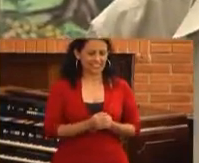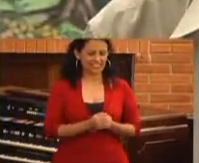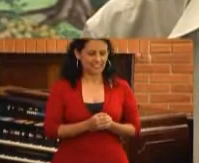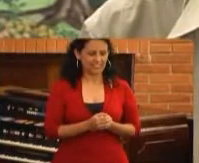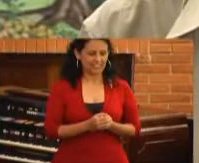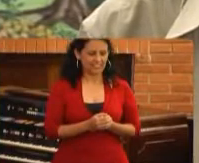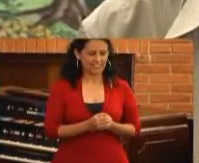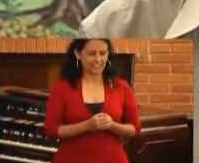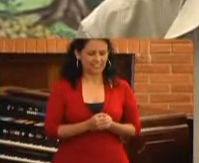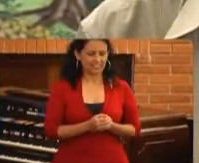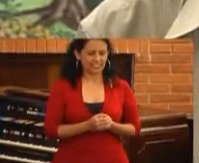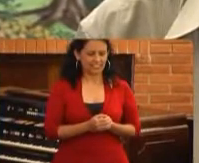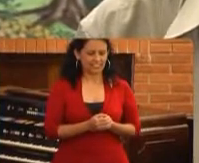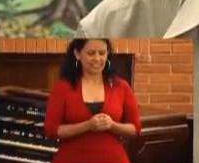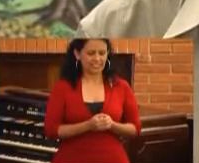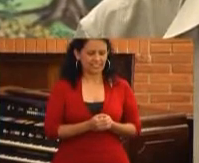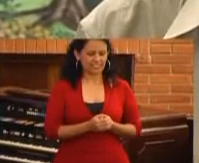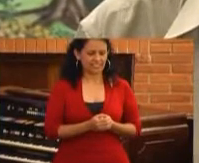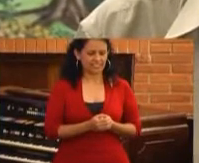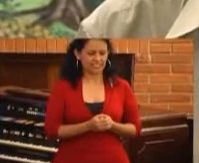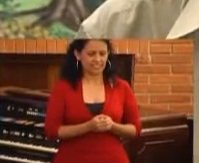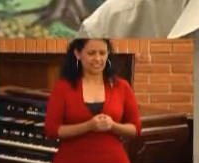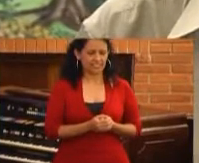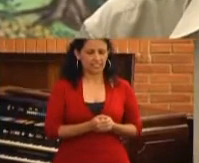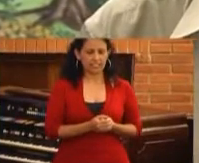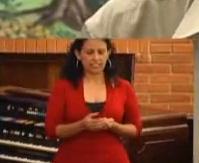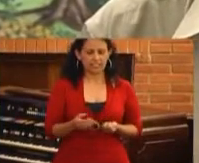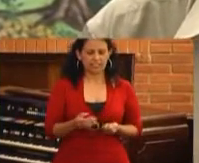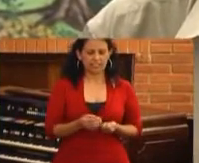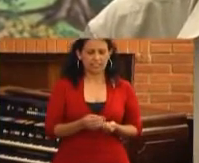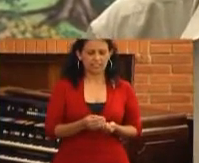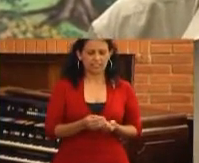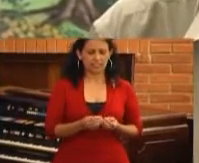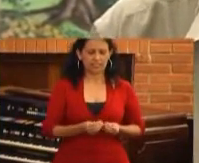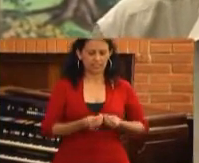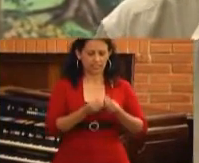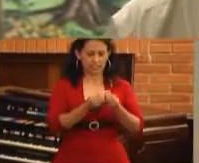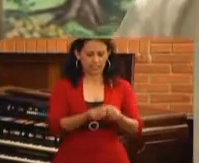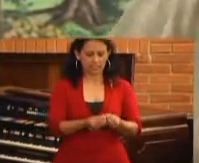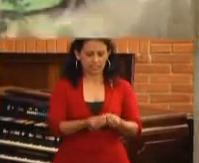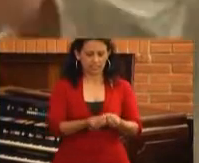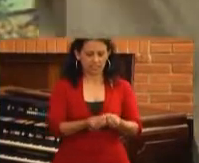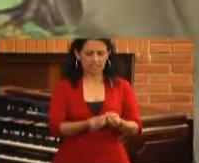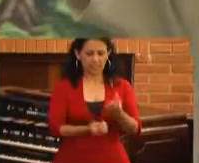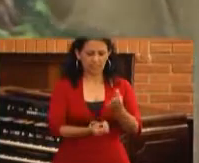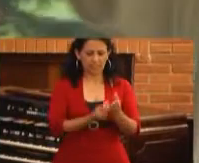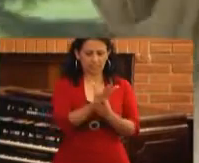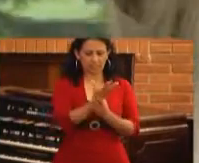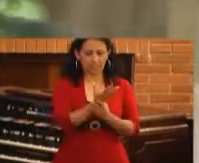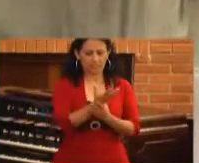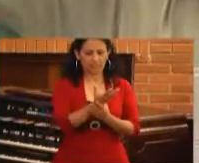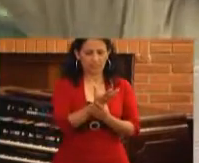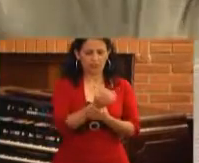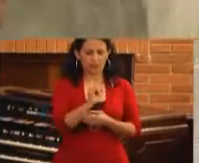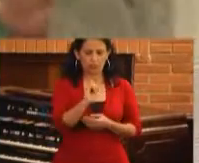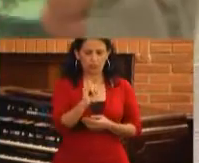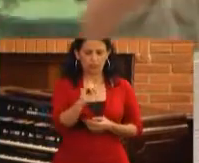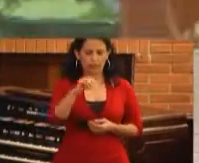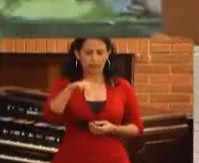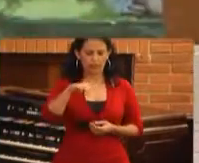Juliano, o imperador Juliano o apóstata, era dessa turma que vinha de